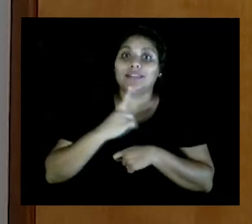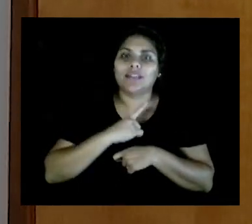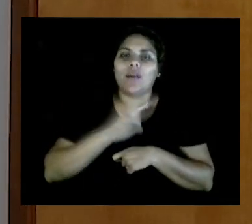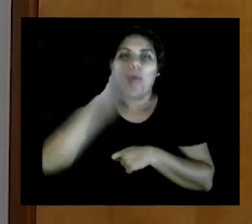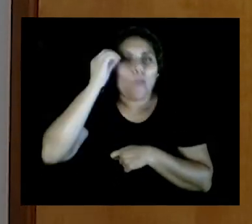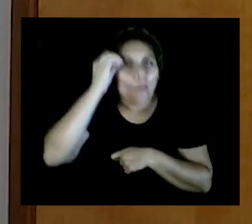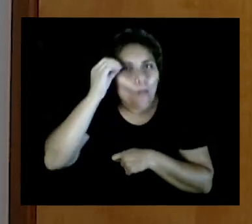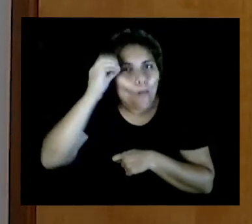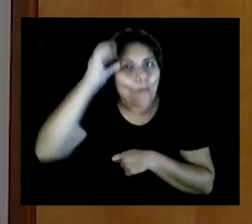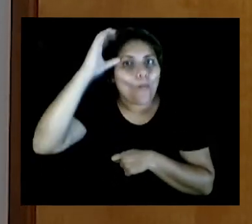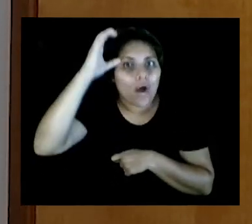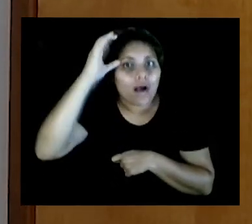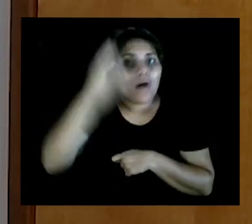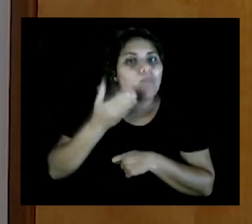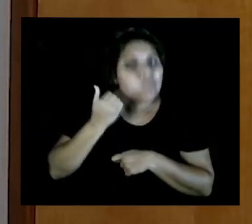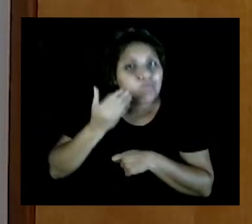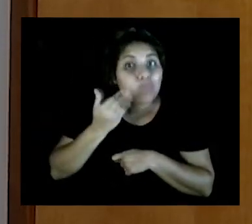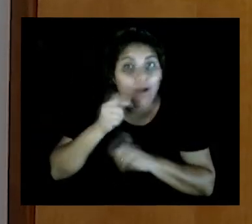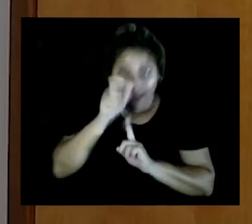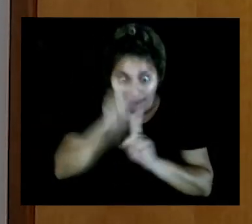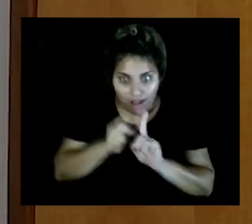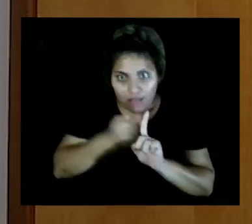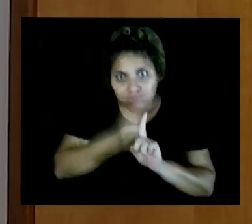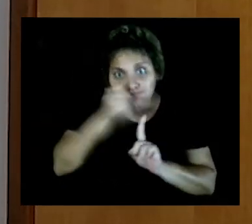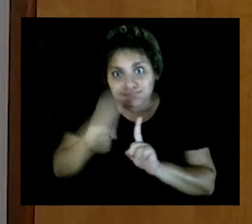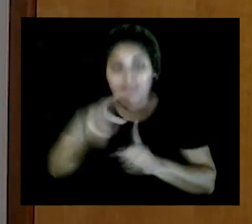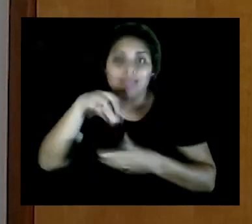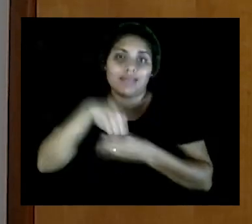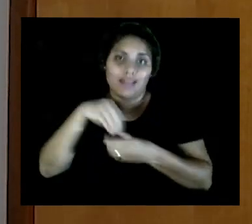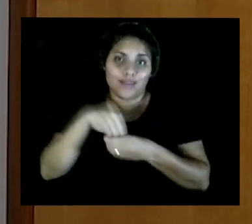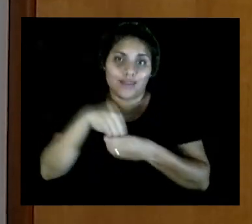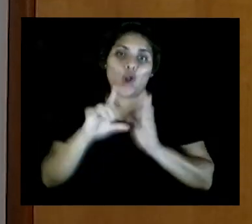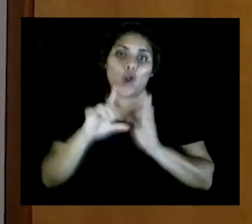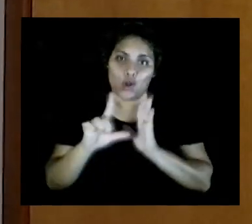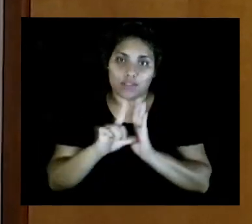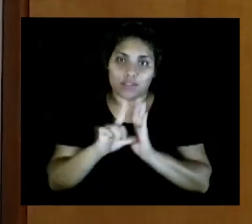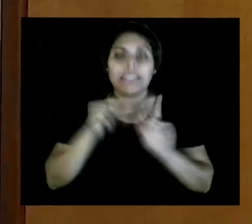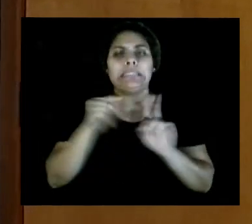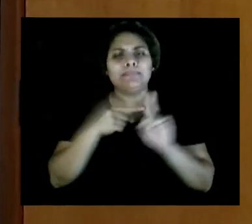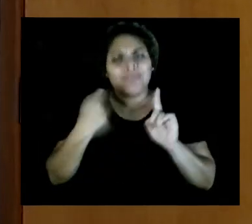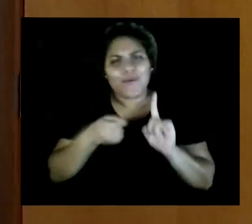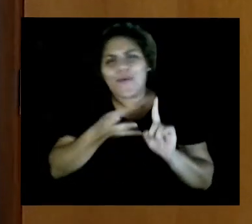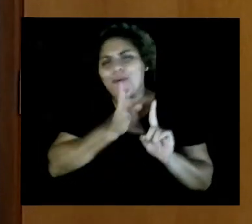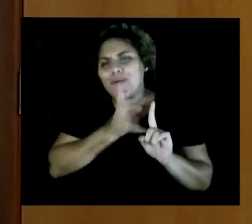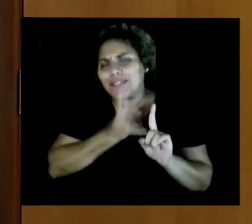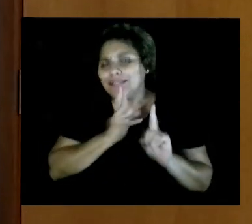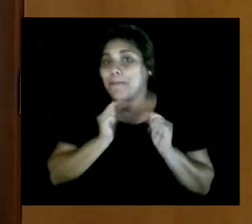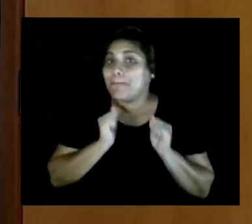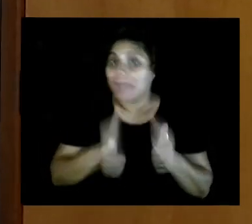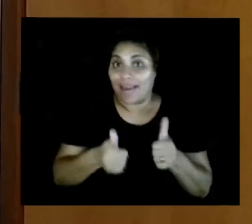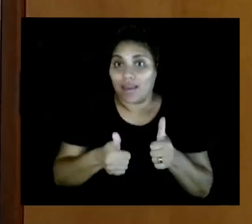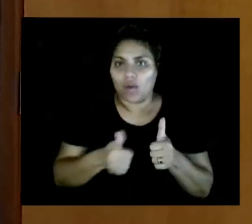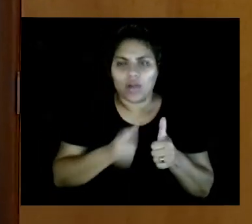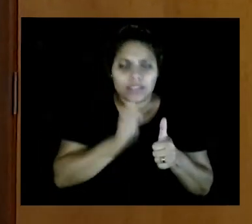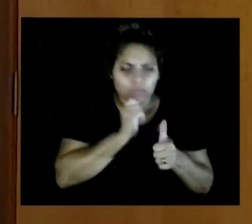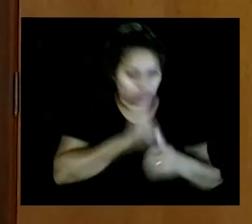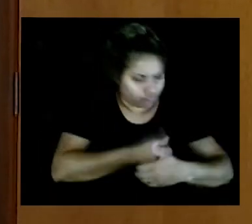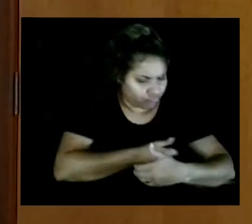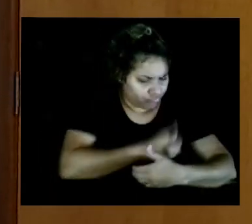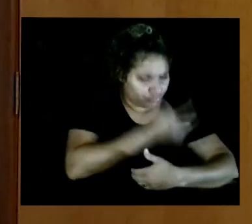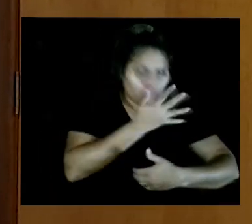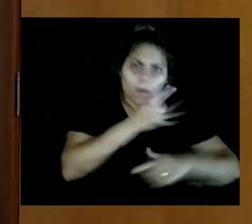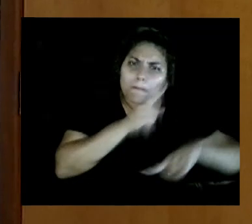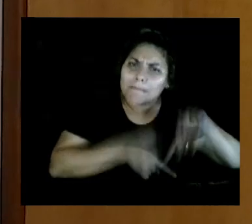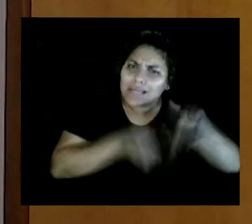série de conhecimentos para o mestre cervejeiro atuar dentro de uma cervejaria. Ele tem que conhecer muito, desde quais